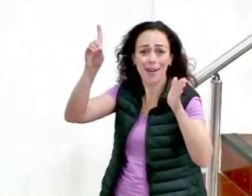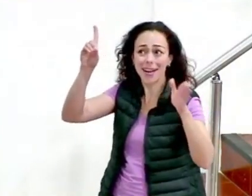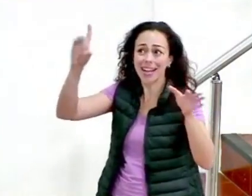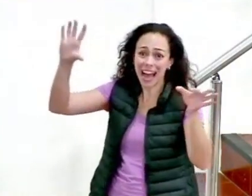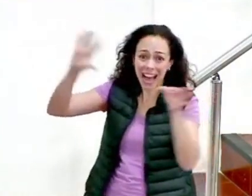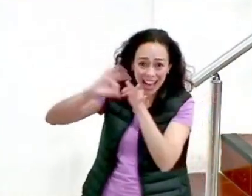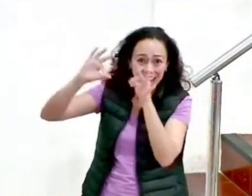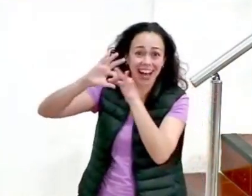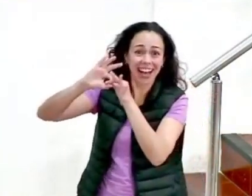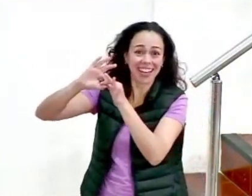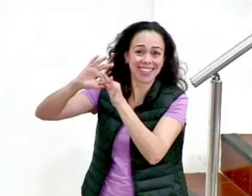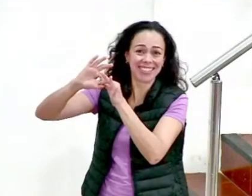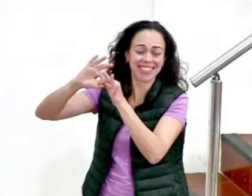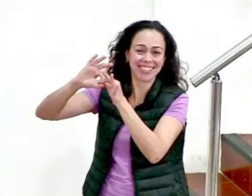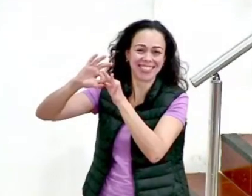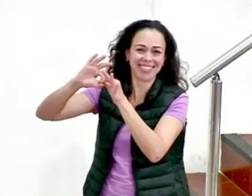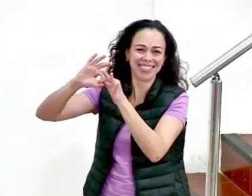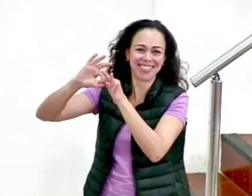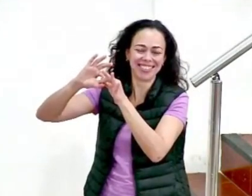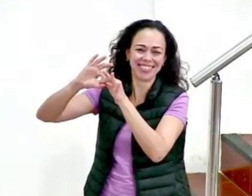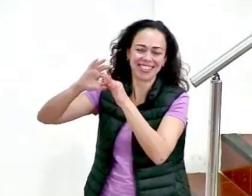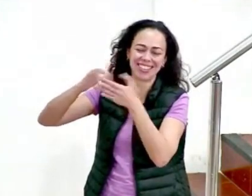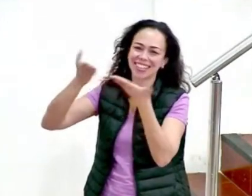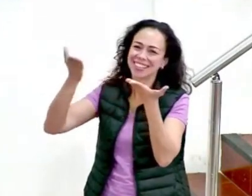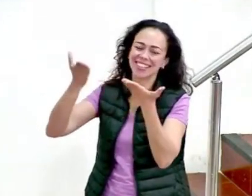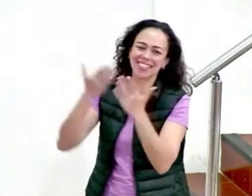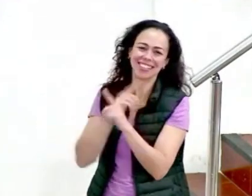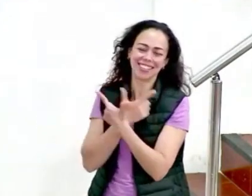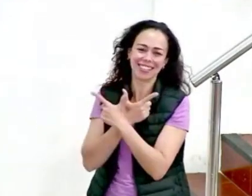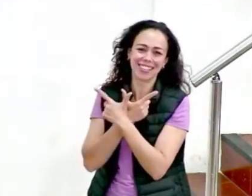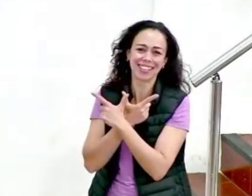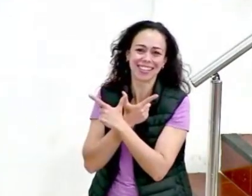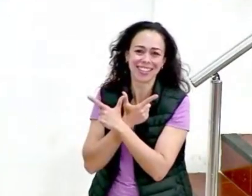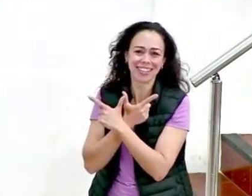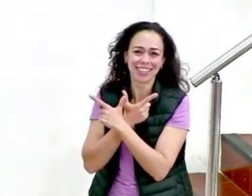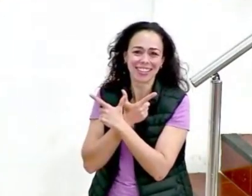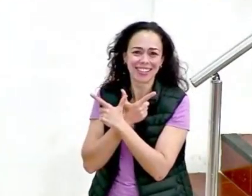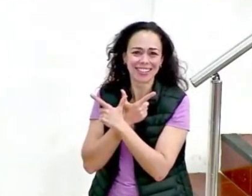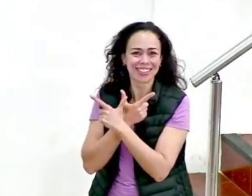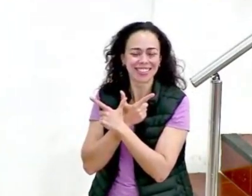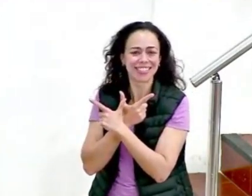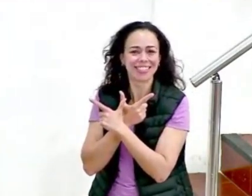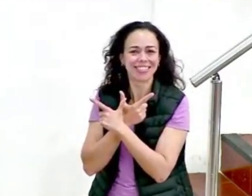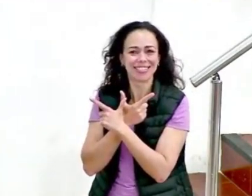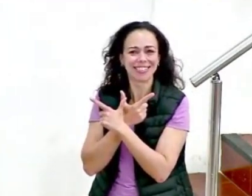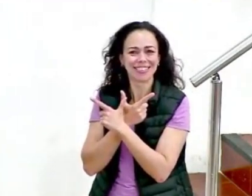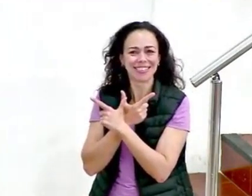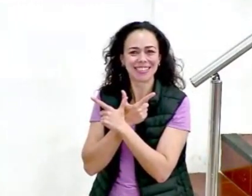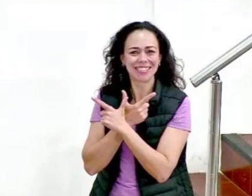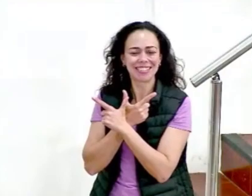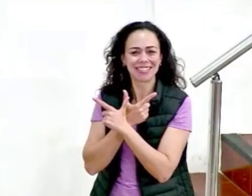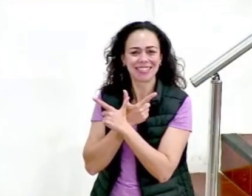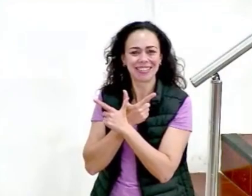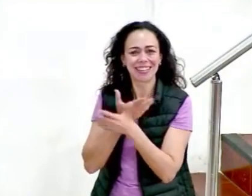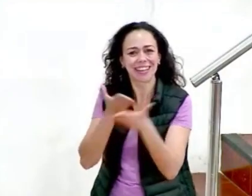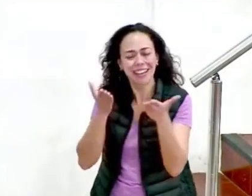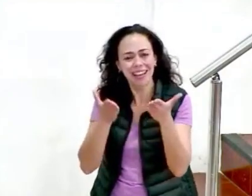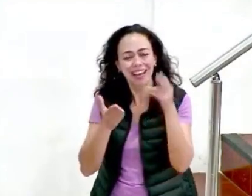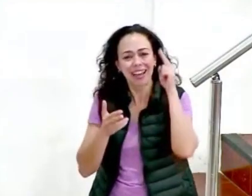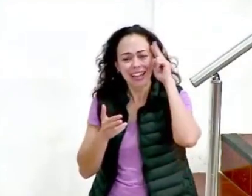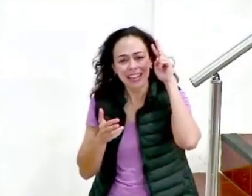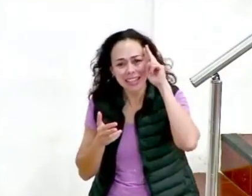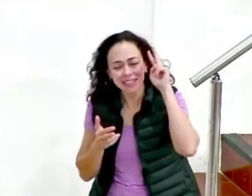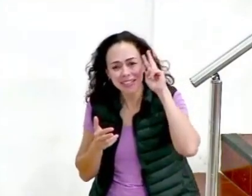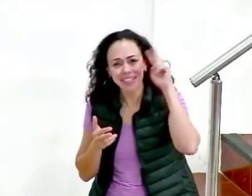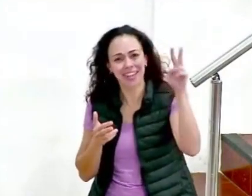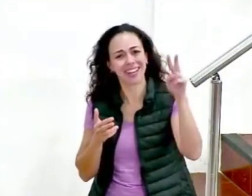com Deus, elas vão rir juntamente com você. Vão lembrar dos momentos que você falou para ela de